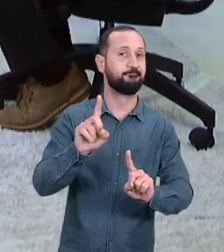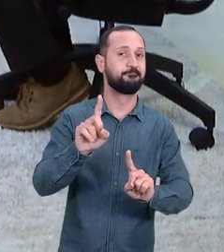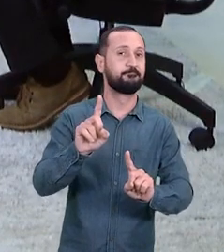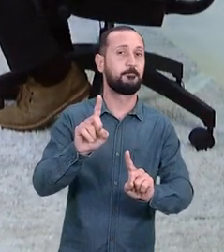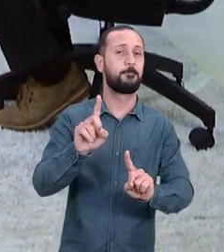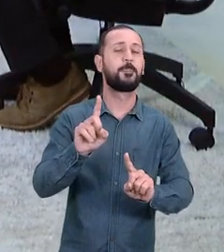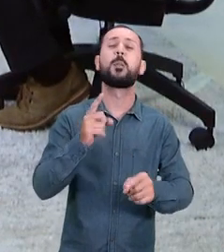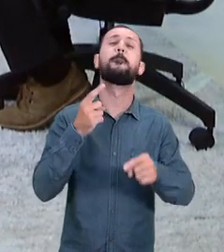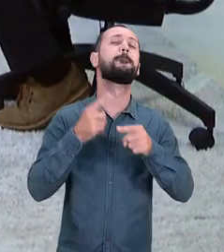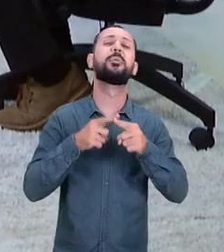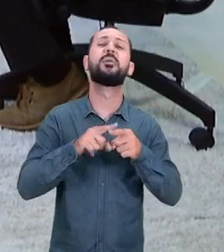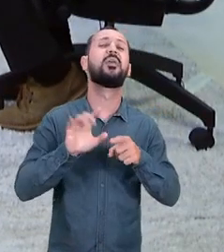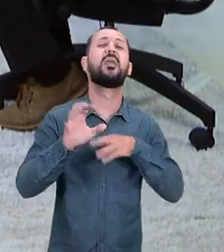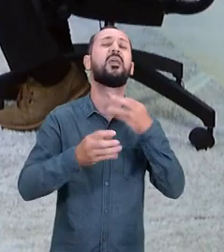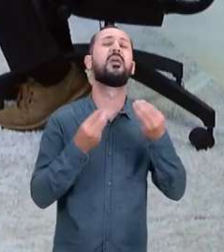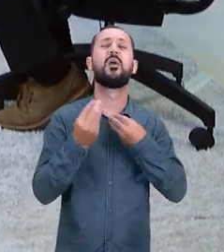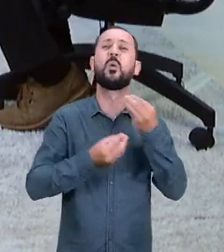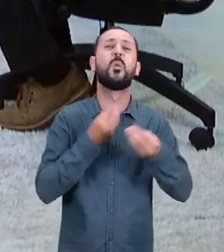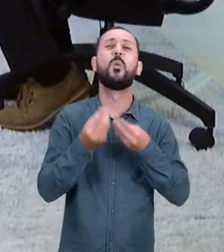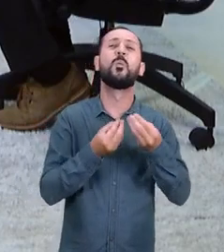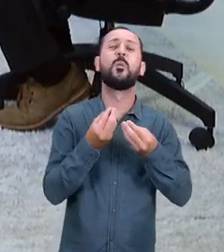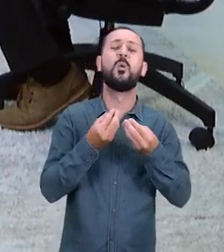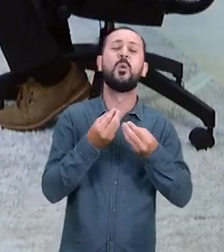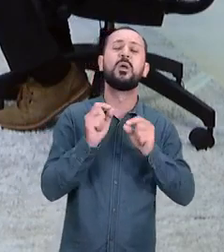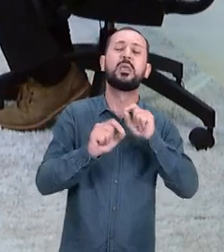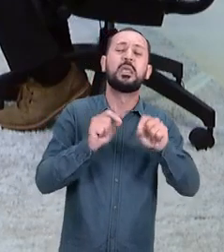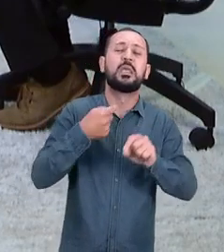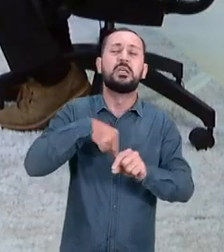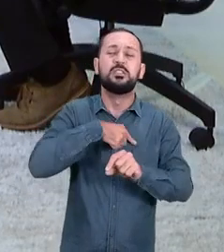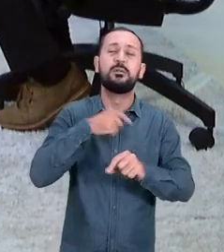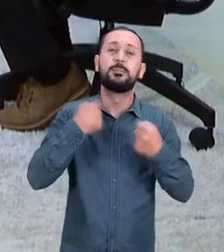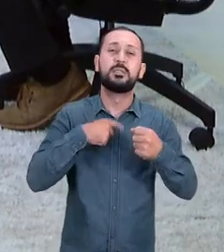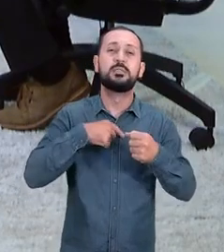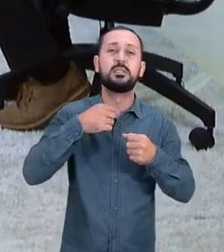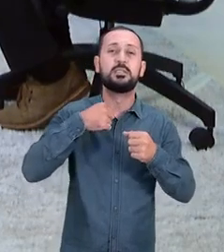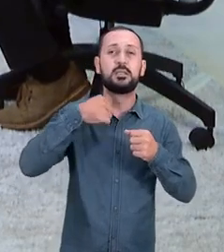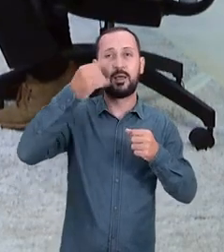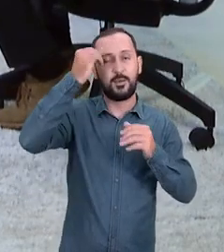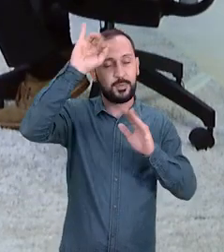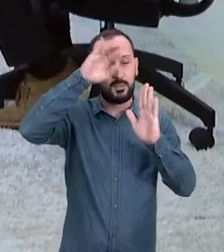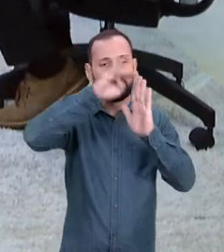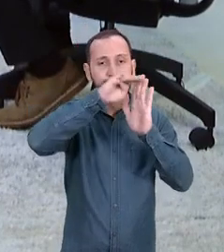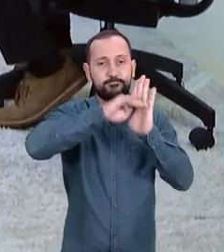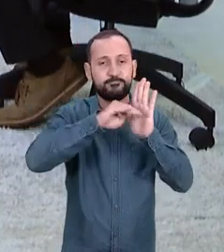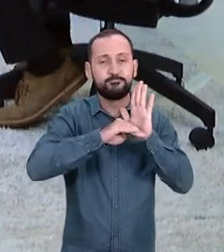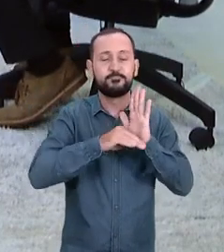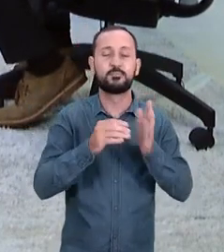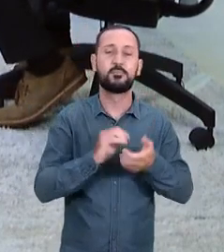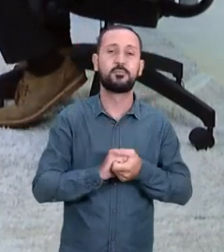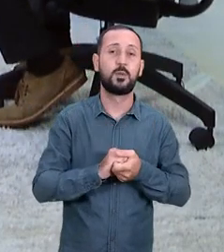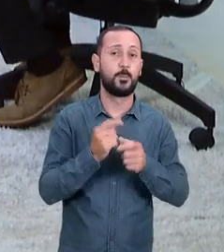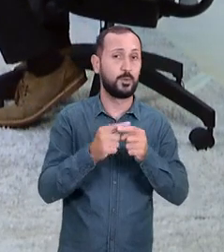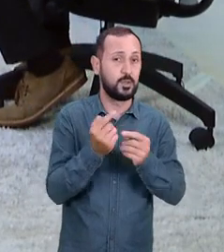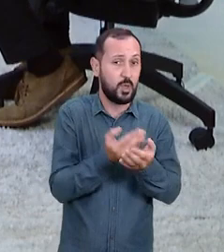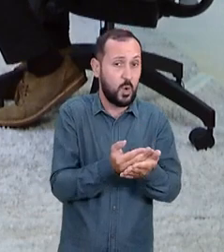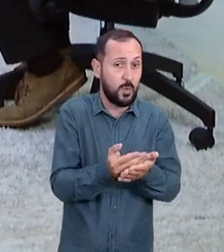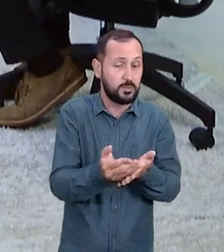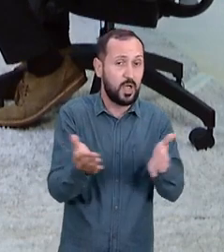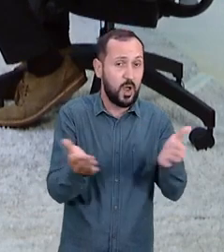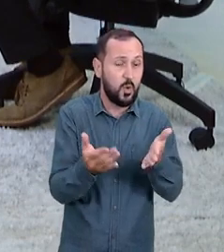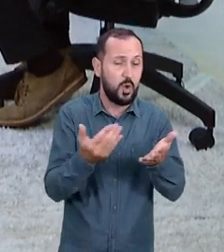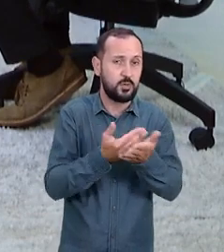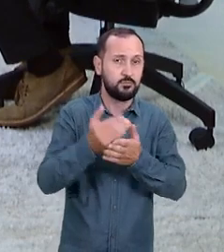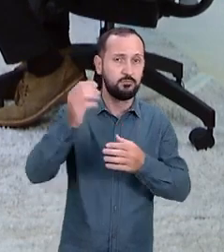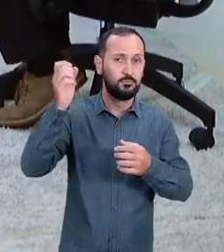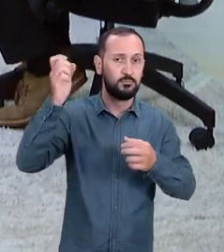e quais são as precauções que nós devemos ter, que a sociedade tem que ter a respeito disso? Porque está começando